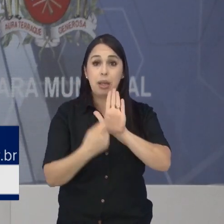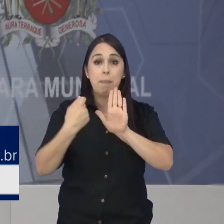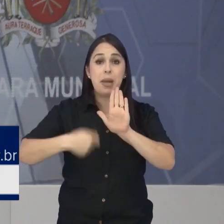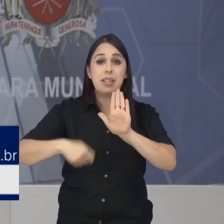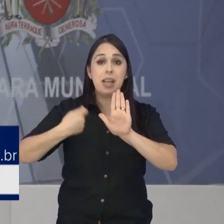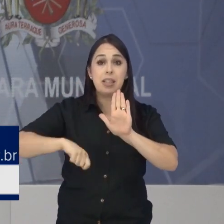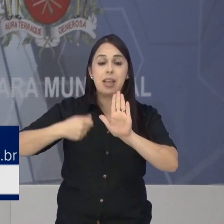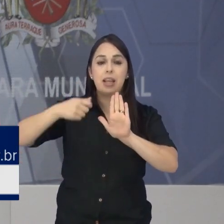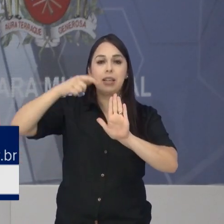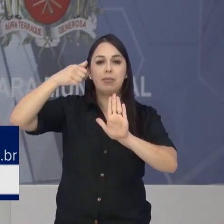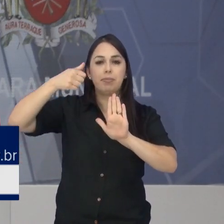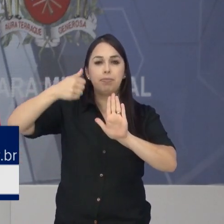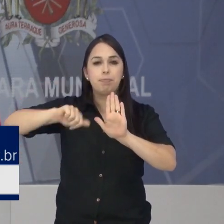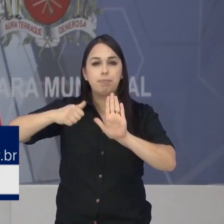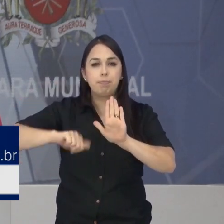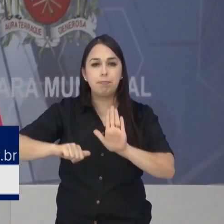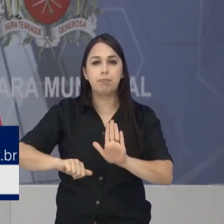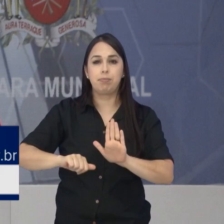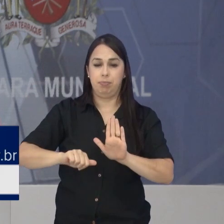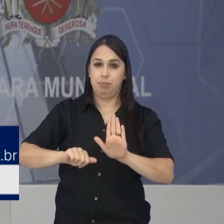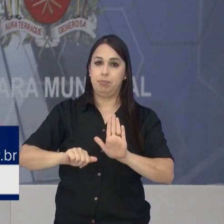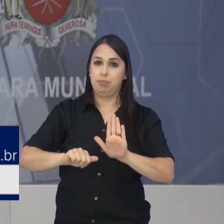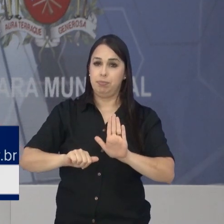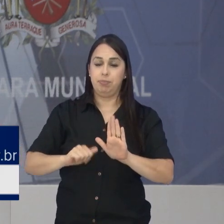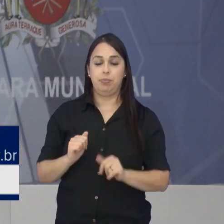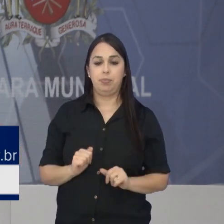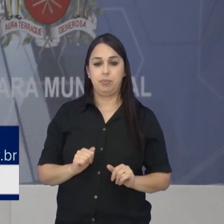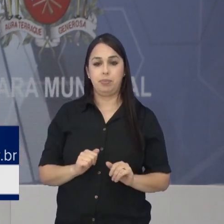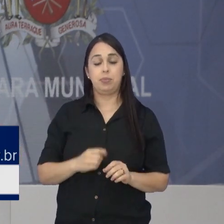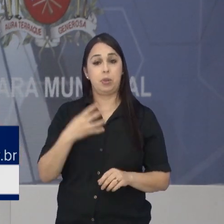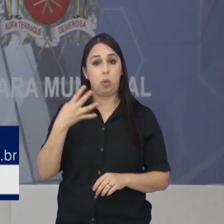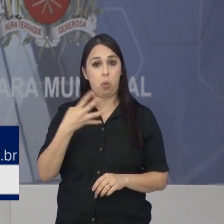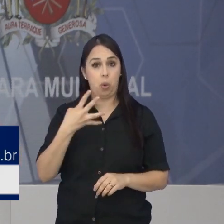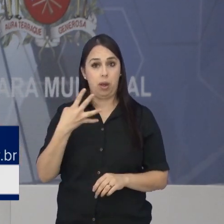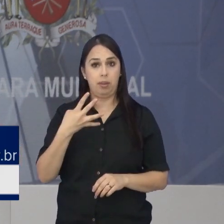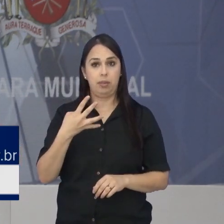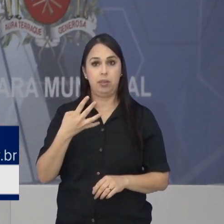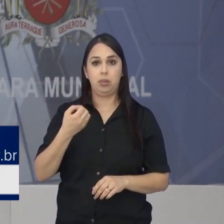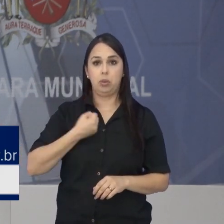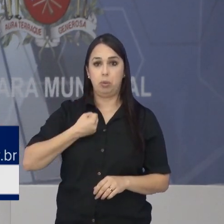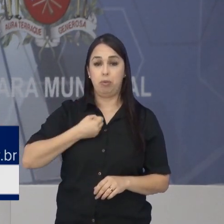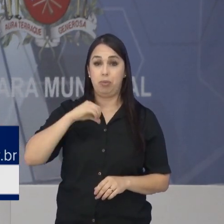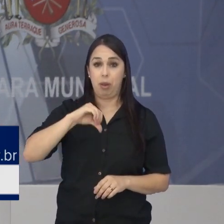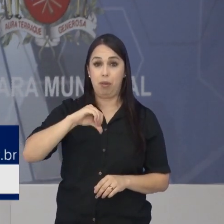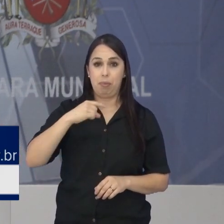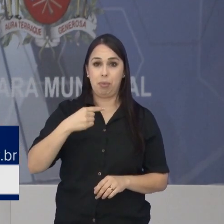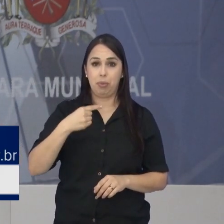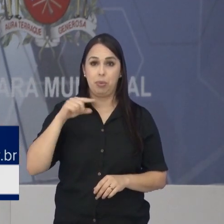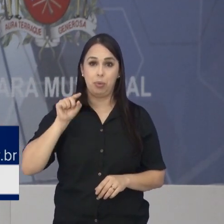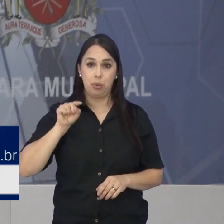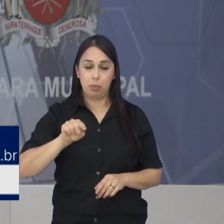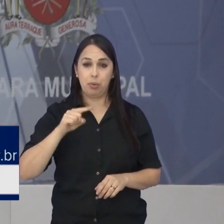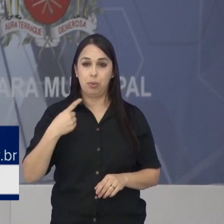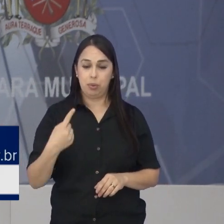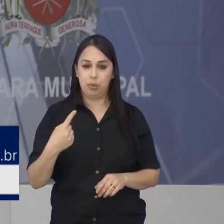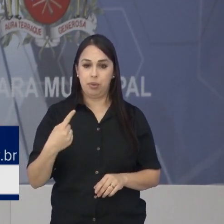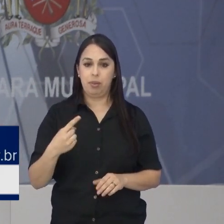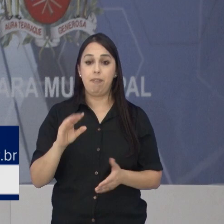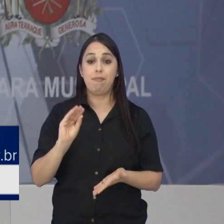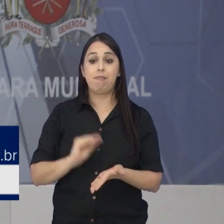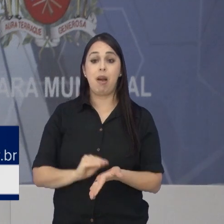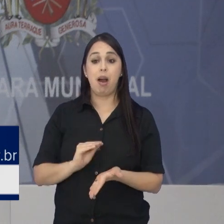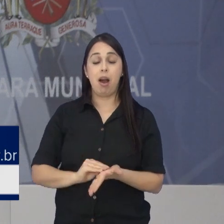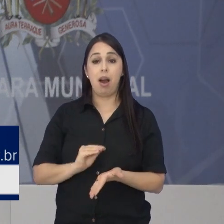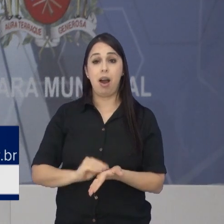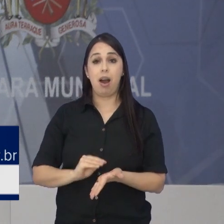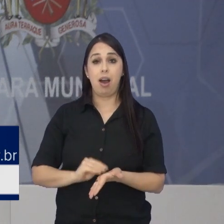análise de dispensas e inegibilidades. O 4, que é o item 9.1, quadro pessoal, falta